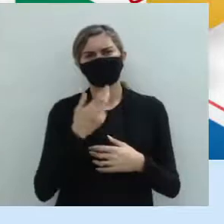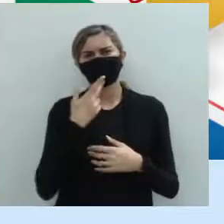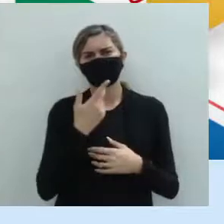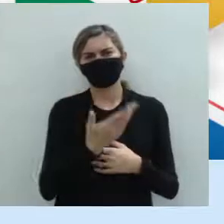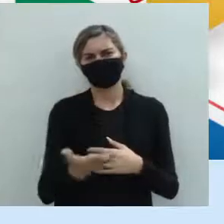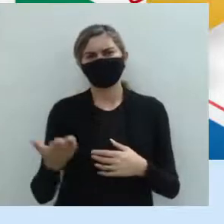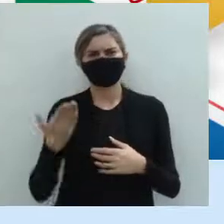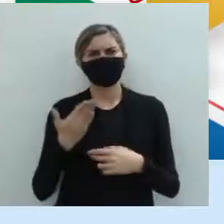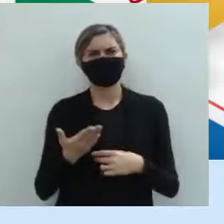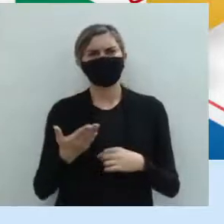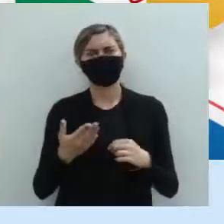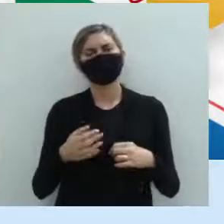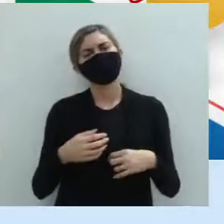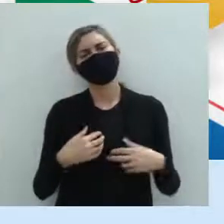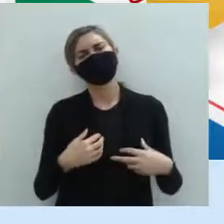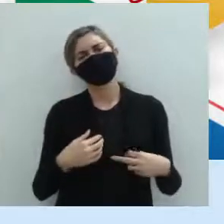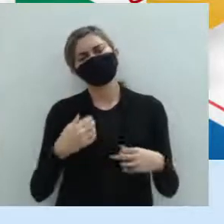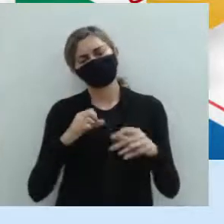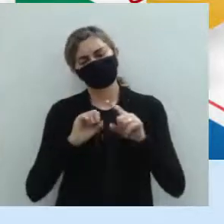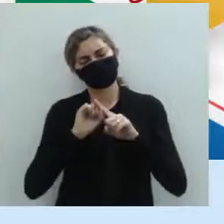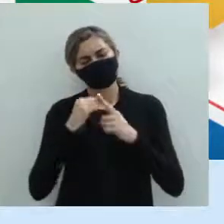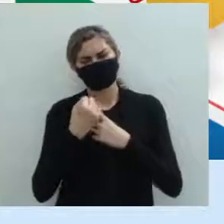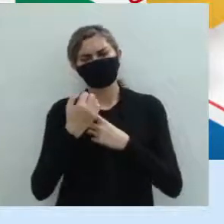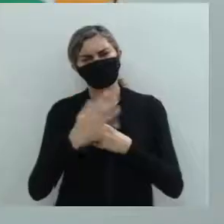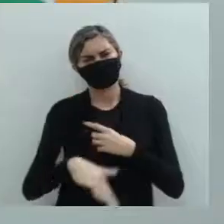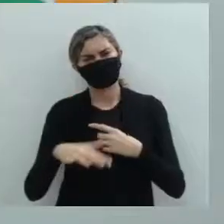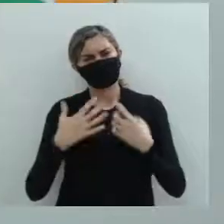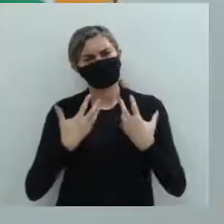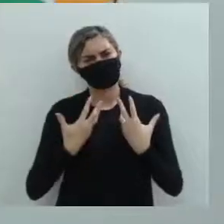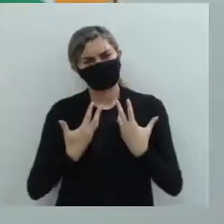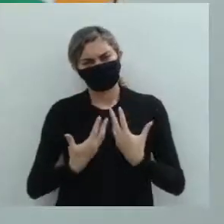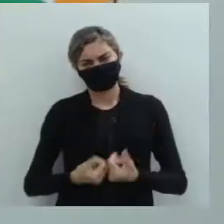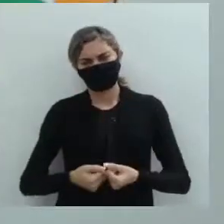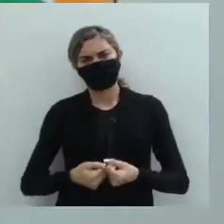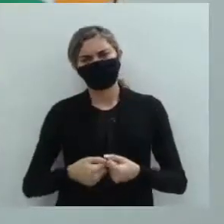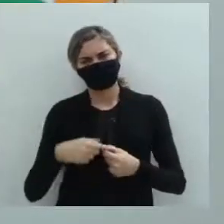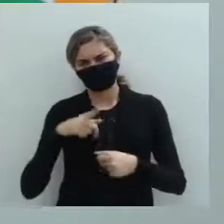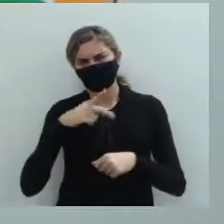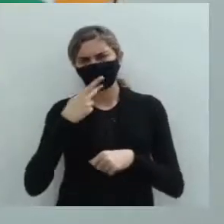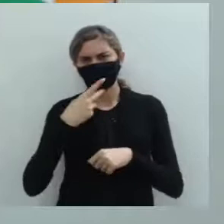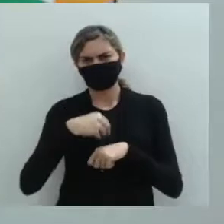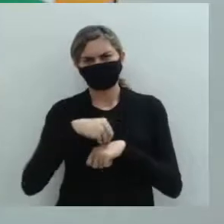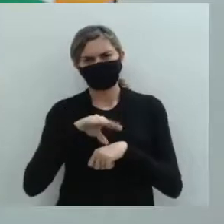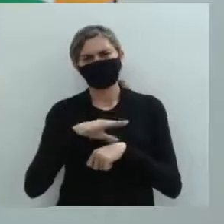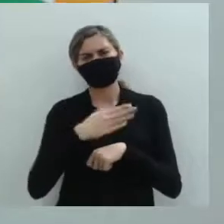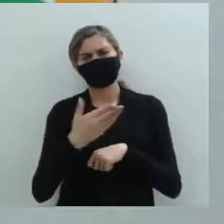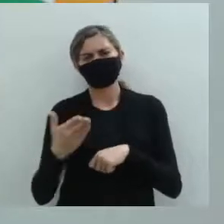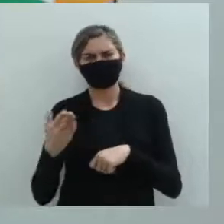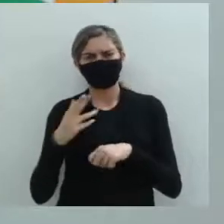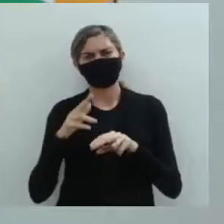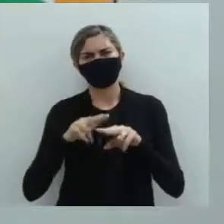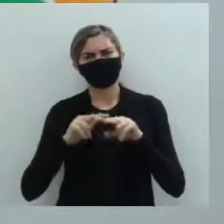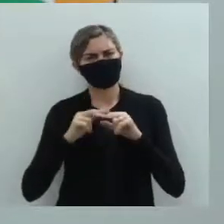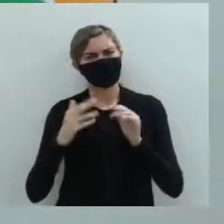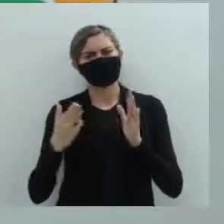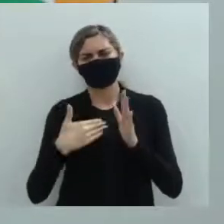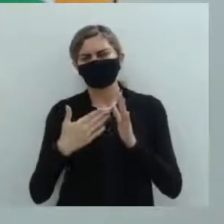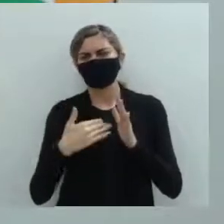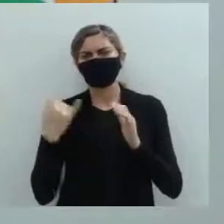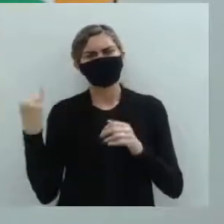pouquinho sobre isso, tá certo? A Sociedade do Cansaço, que o Byung-Chul Han ele vai trazer para a gente, por isso que é um livro